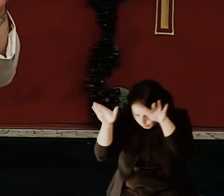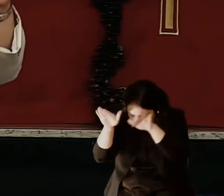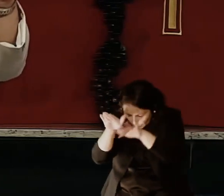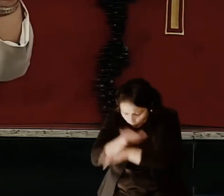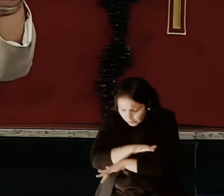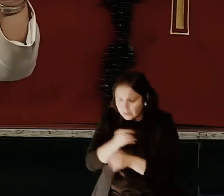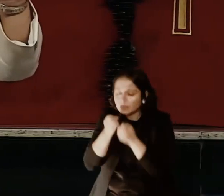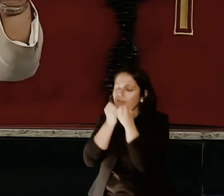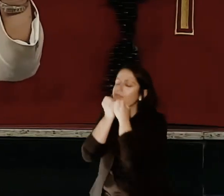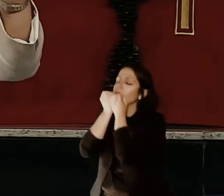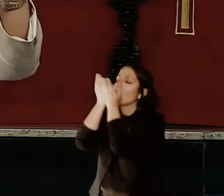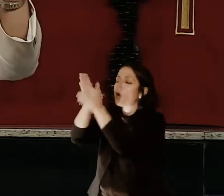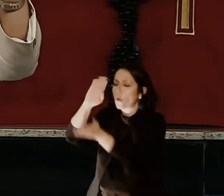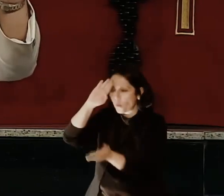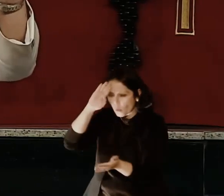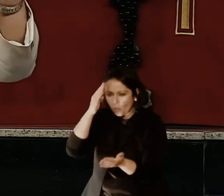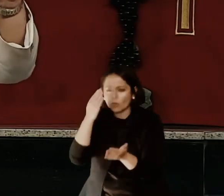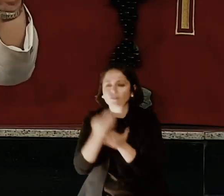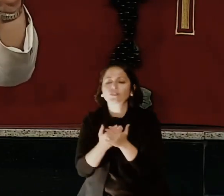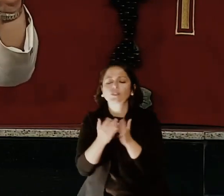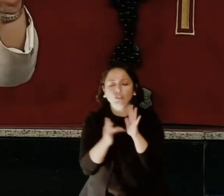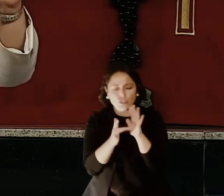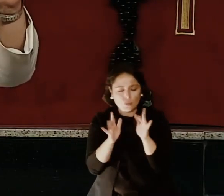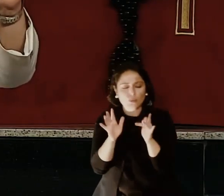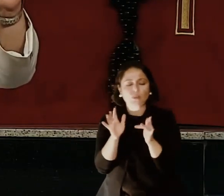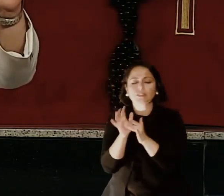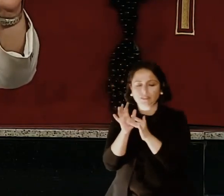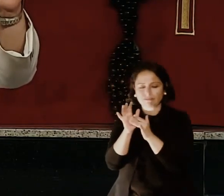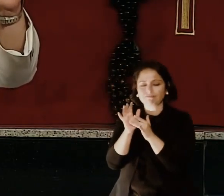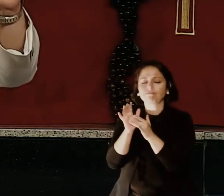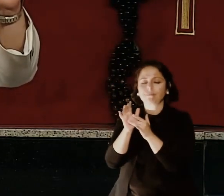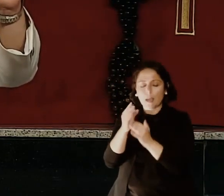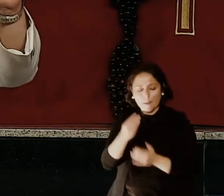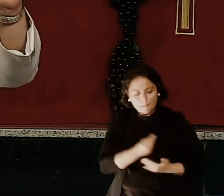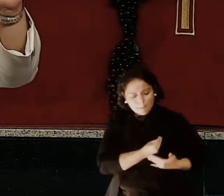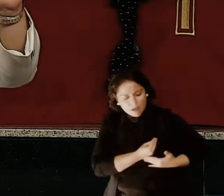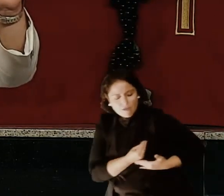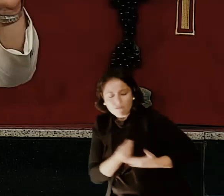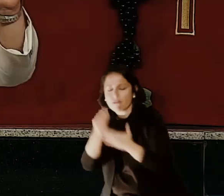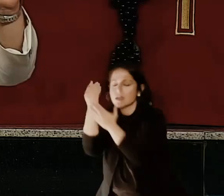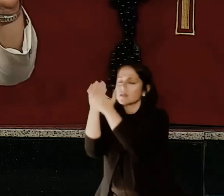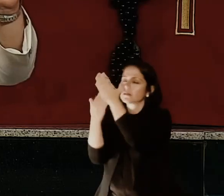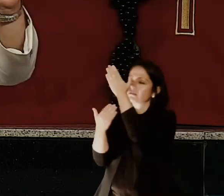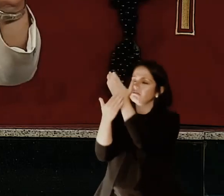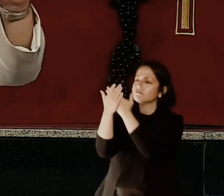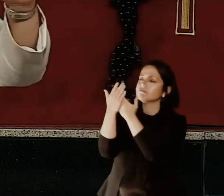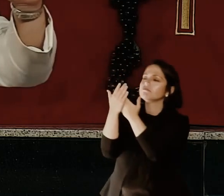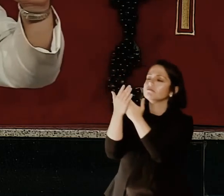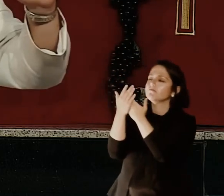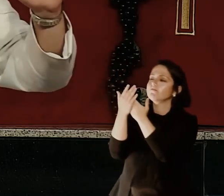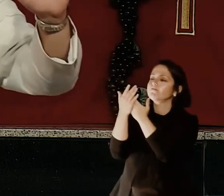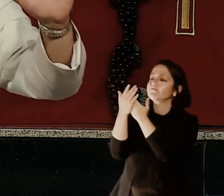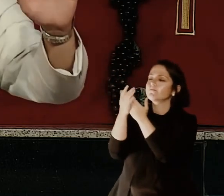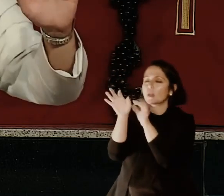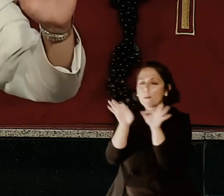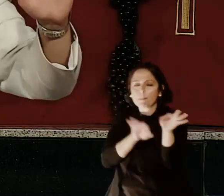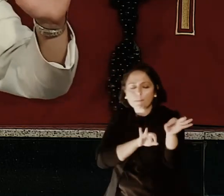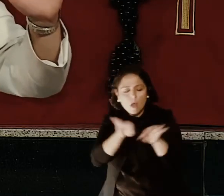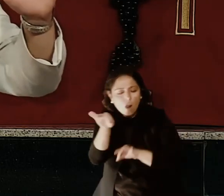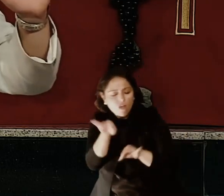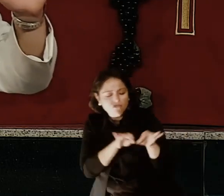para dizer, eu confio em Cristo Jesus toda a história da minha vida. Realiza, Senhor, os